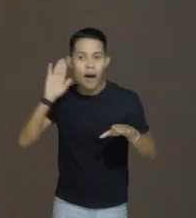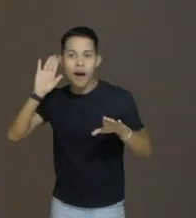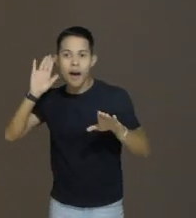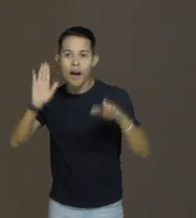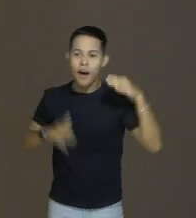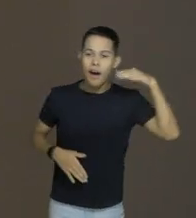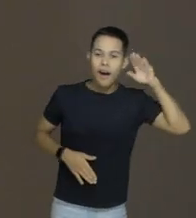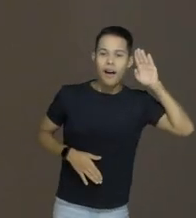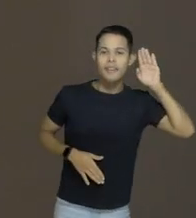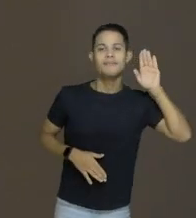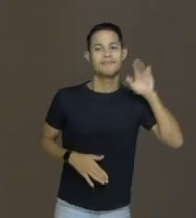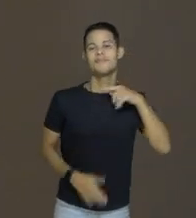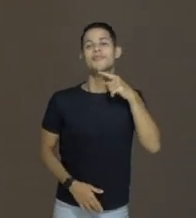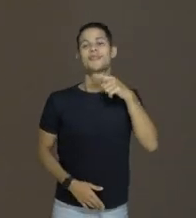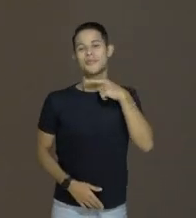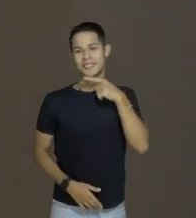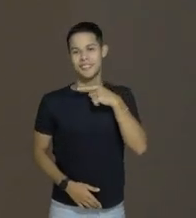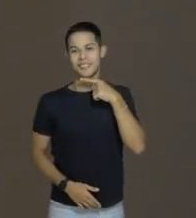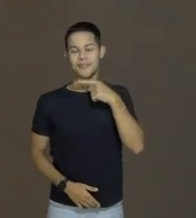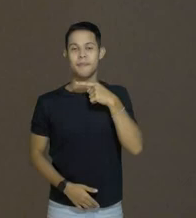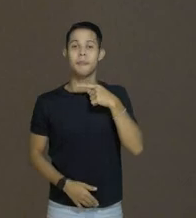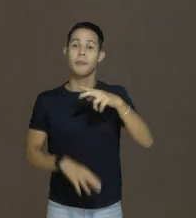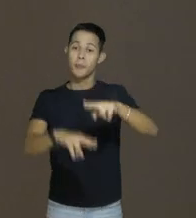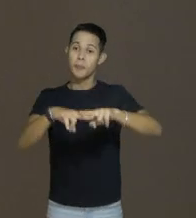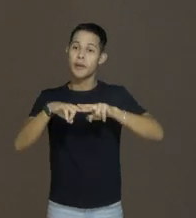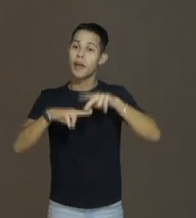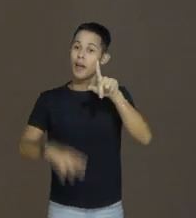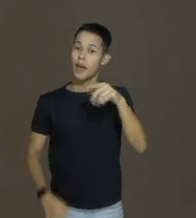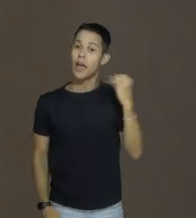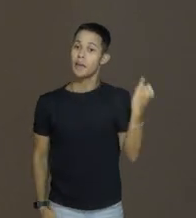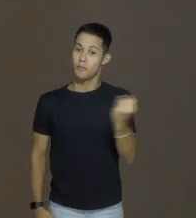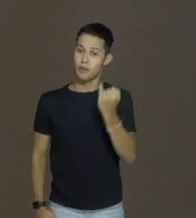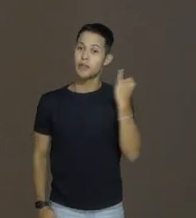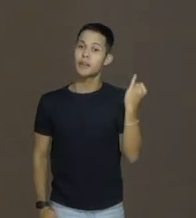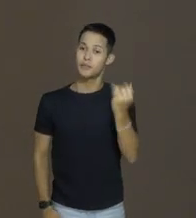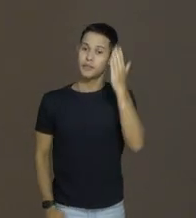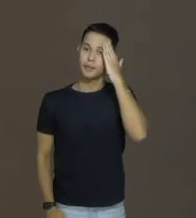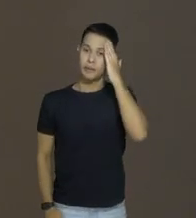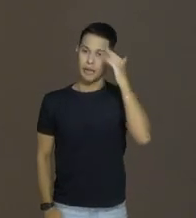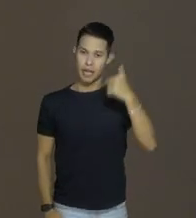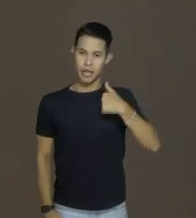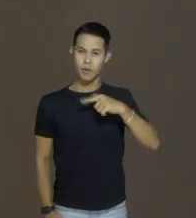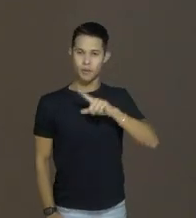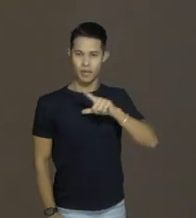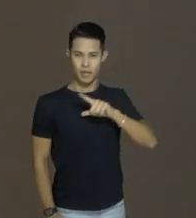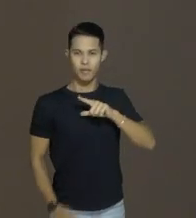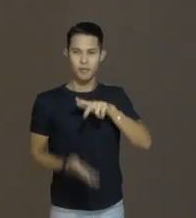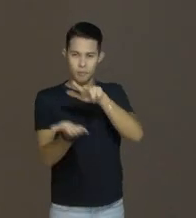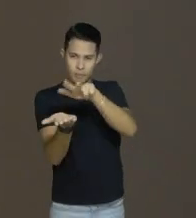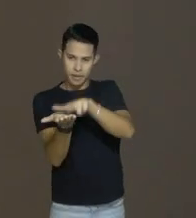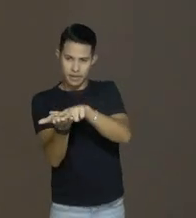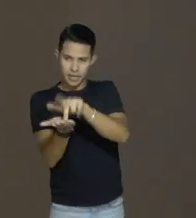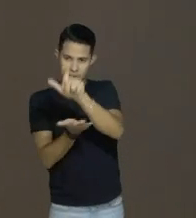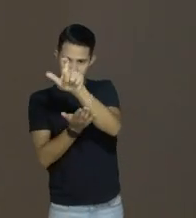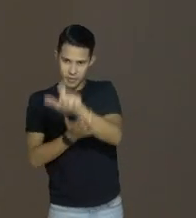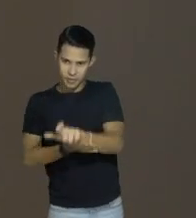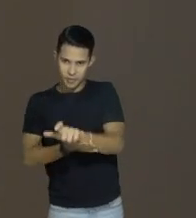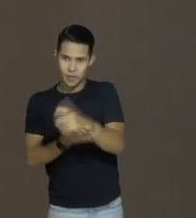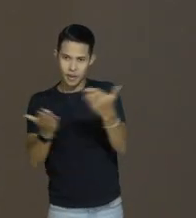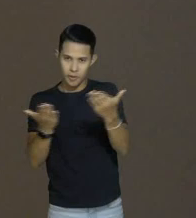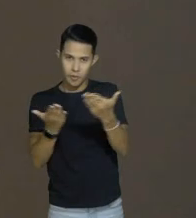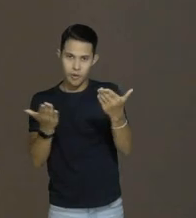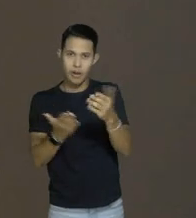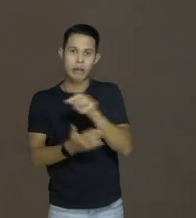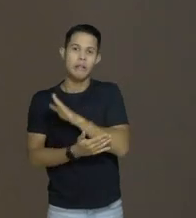né? E é uma coisa importante, é importante ver isso. Eu tenho uma paciente de consultório agora que ela se arrastou na escola a